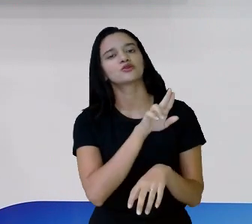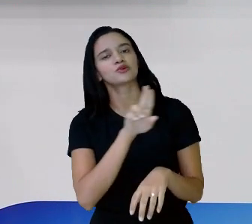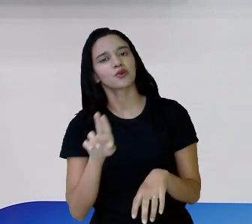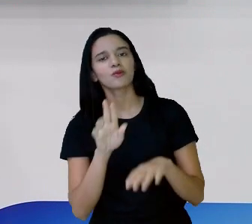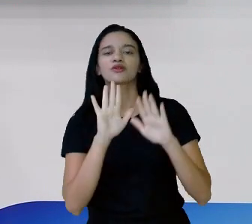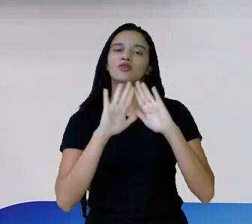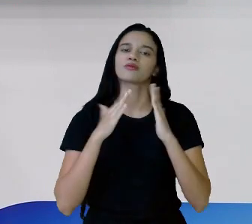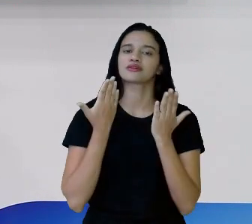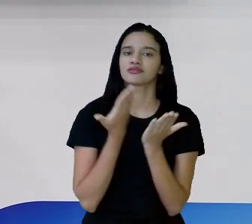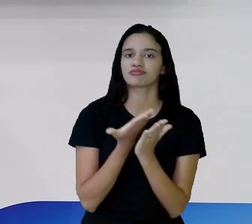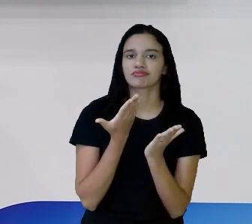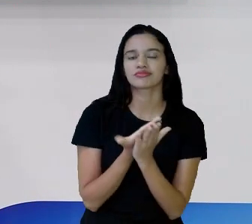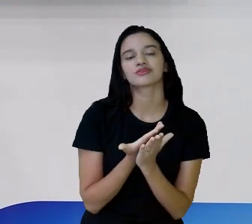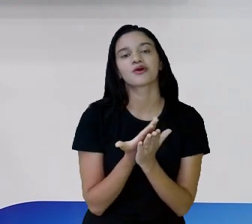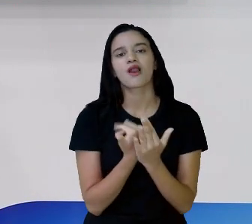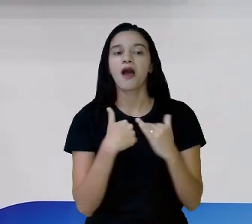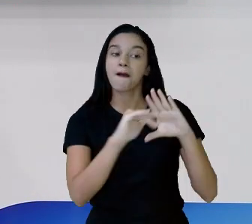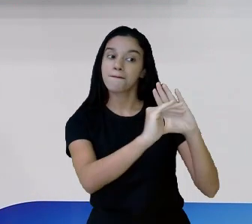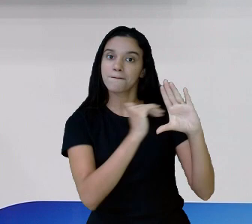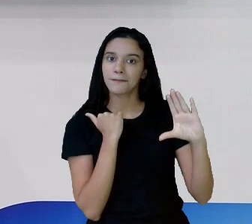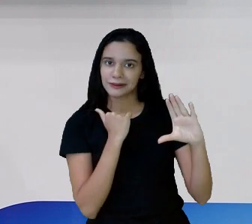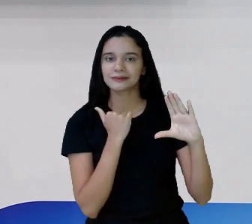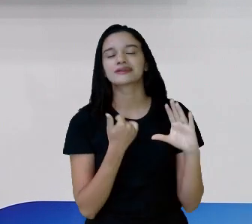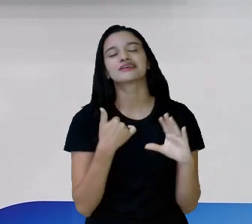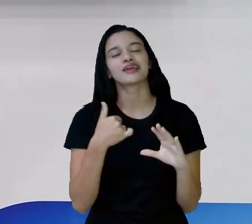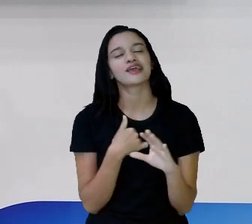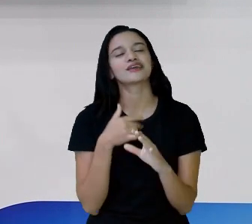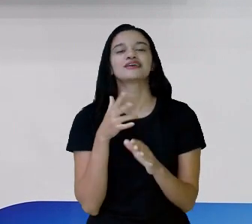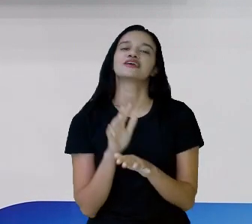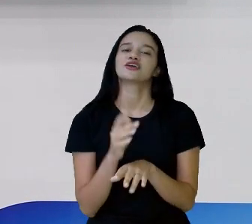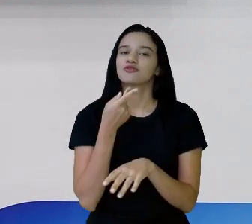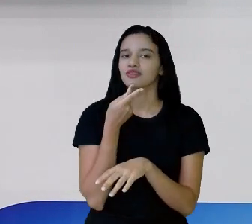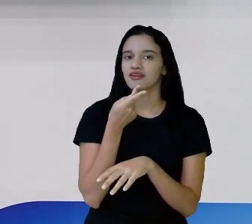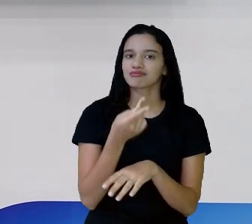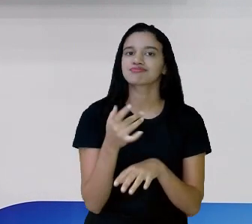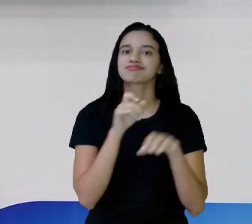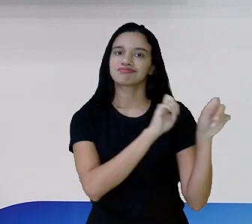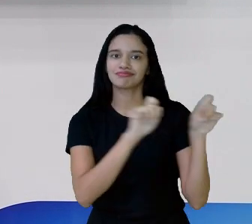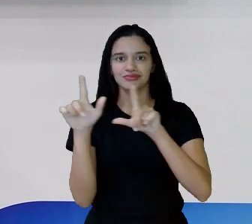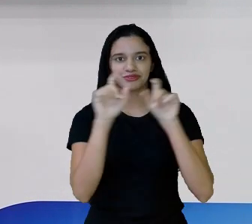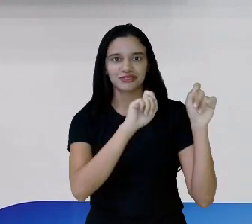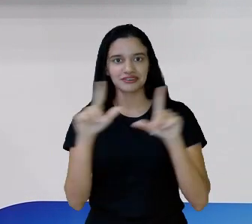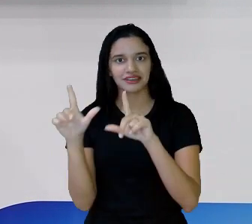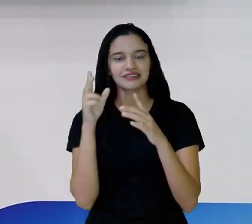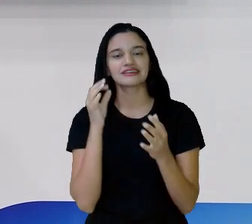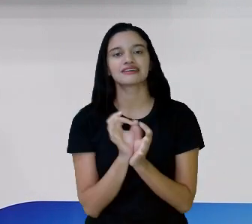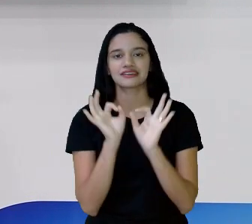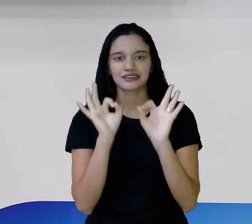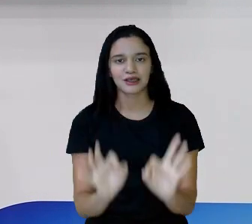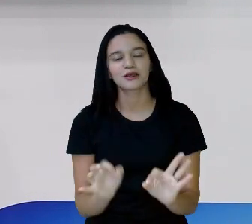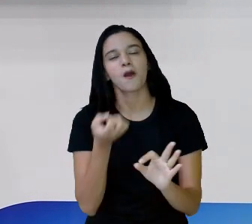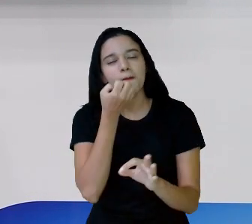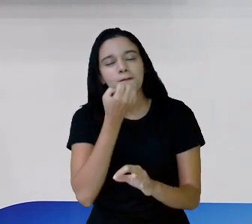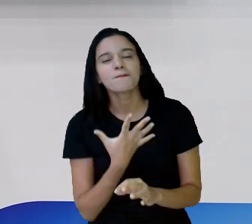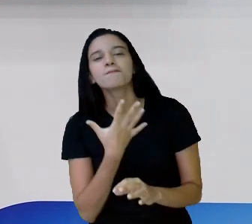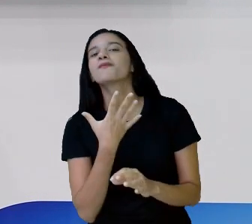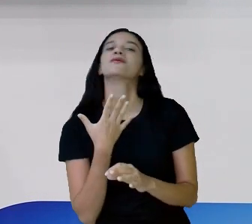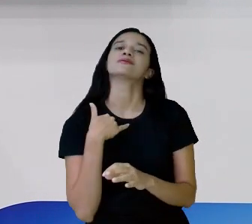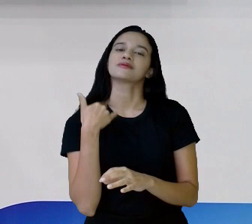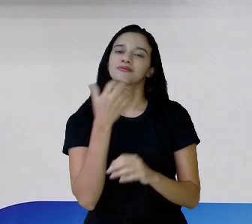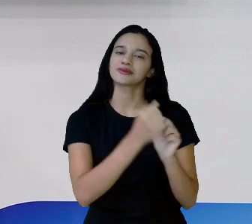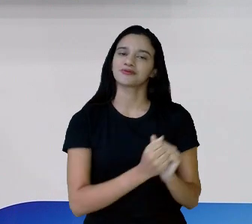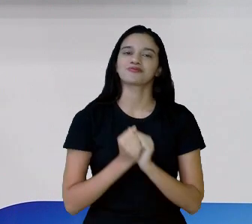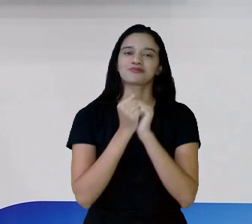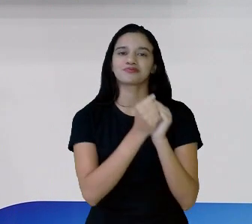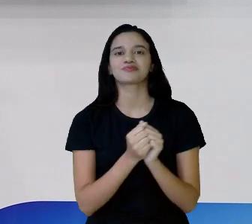nome, o nome da sua escola, manda para mim aqui e eu vou estar citando o teu nome aqui no slide, tá certo? Então, muito bom saber que você está aqui com a